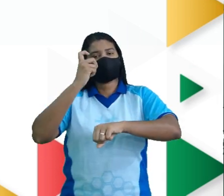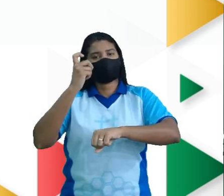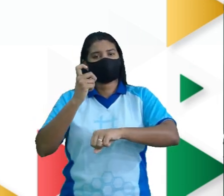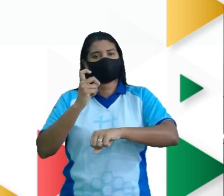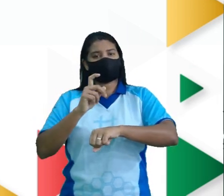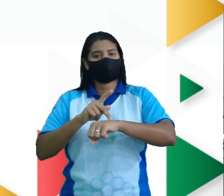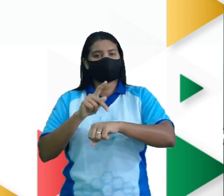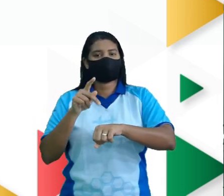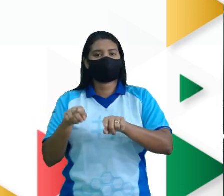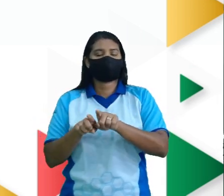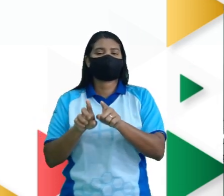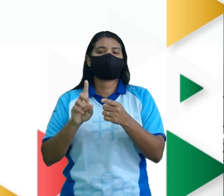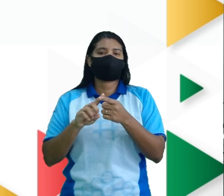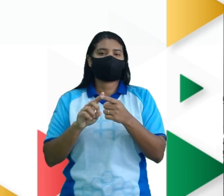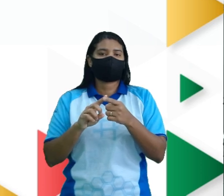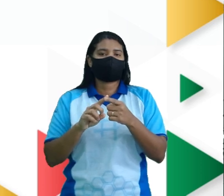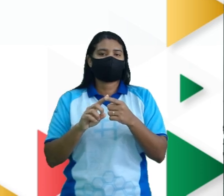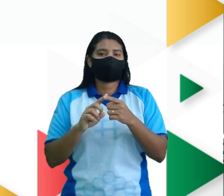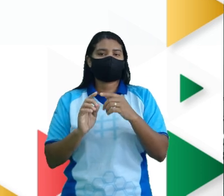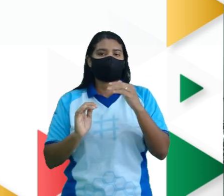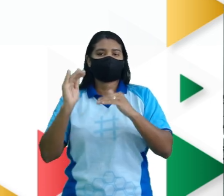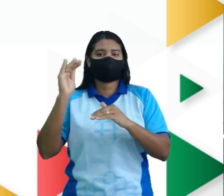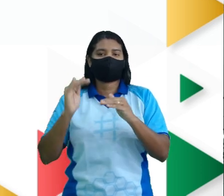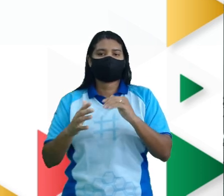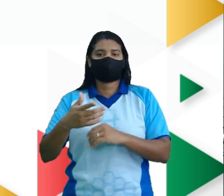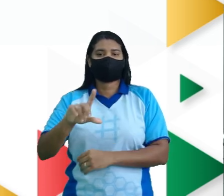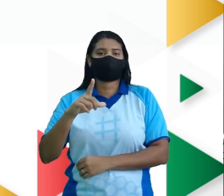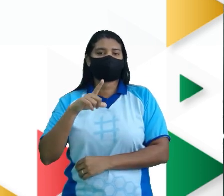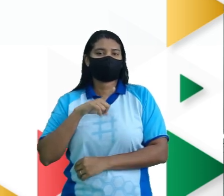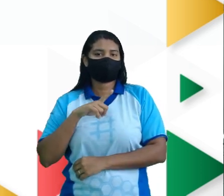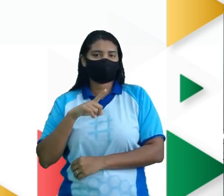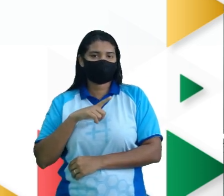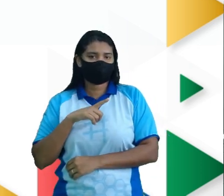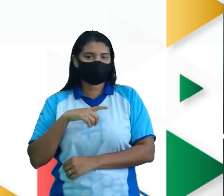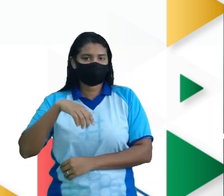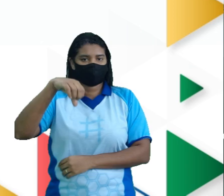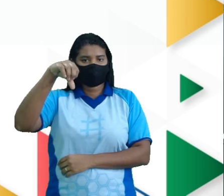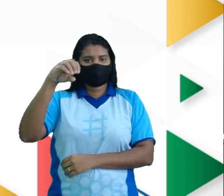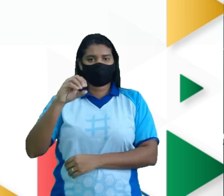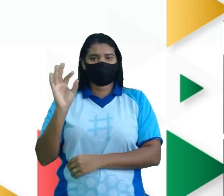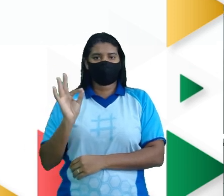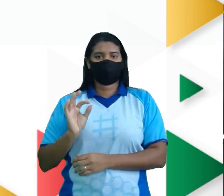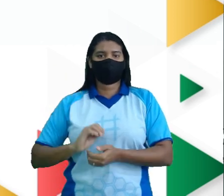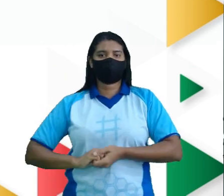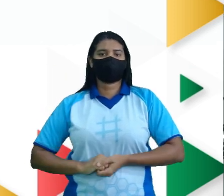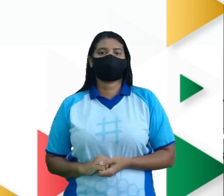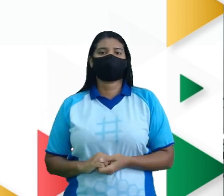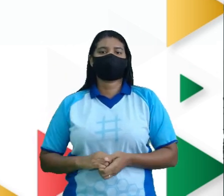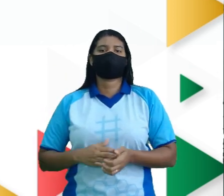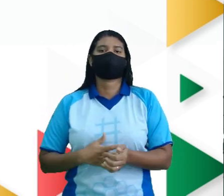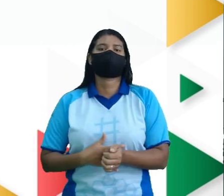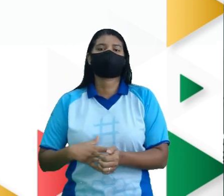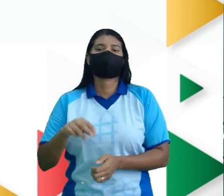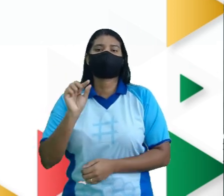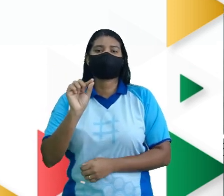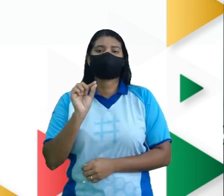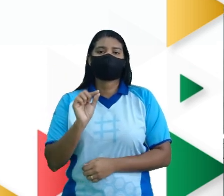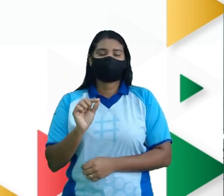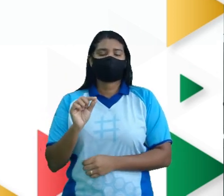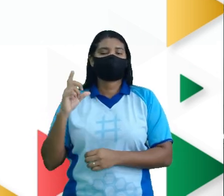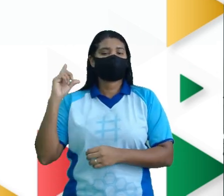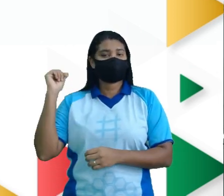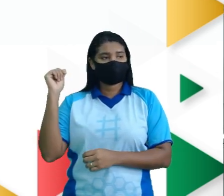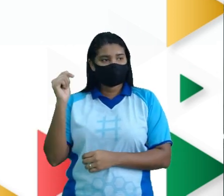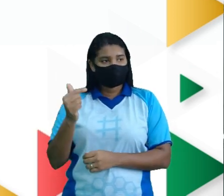encostadas, sobrepostas umas às outras, não tivessem exatamente 90 graus? Tá? Olha que elas duraram e